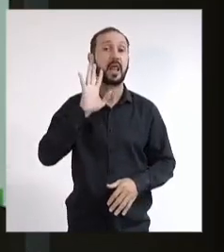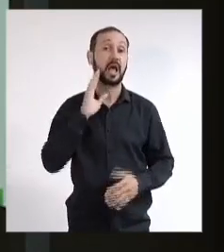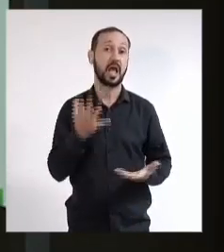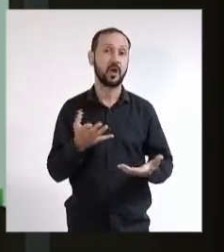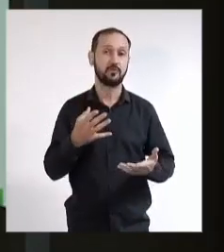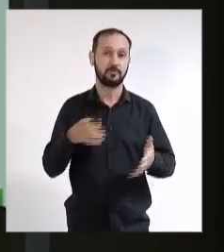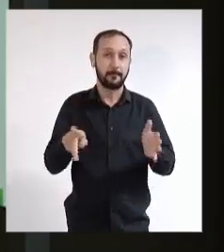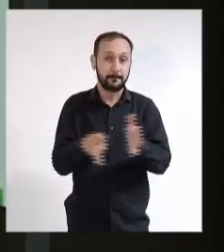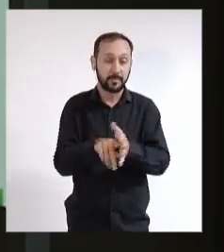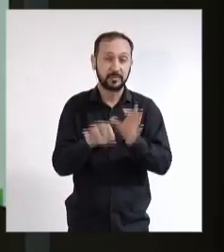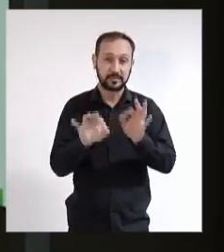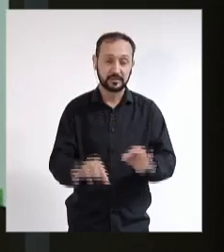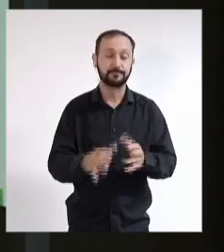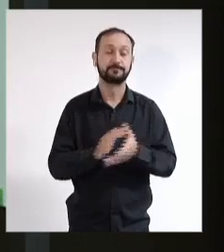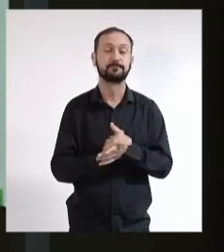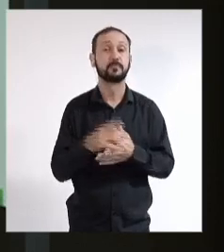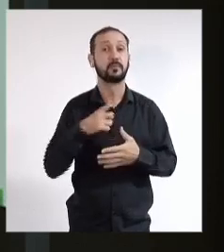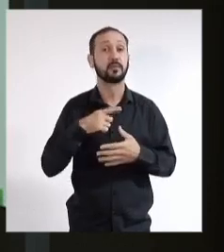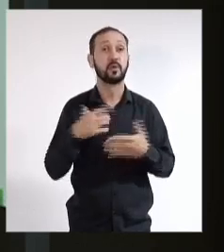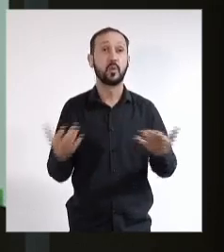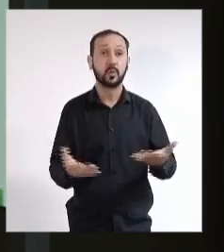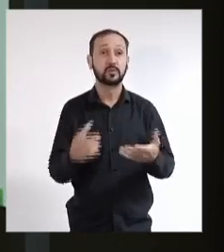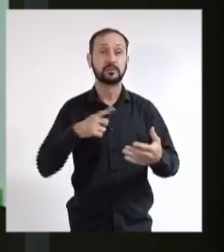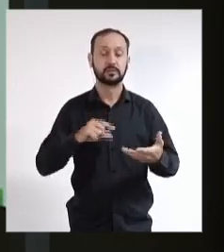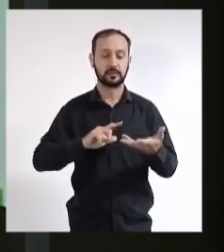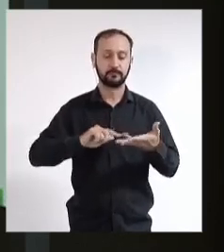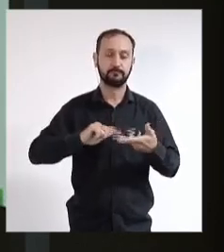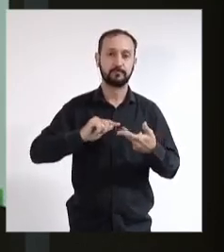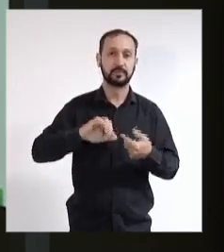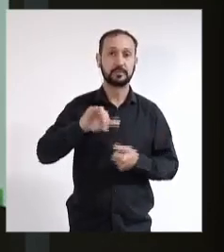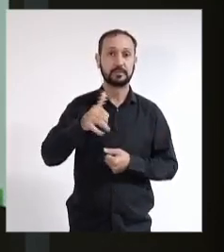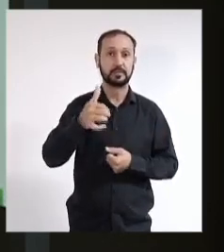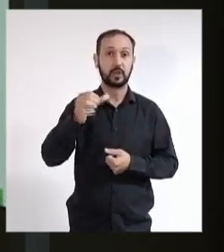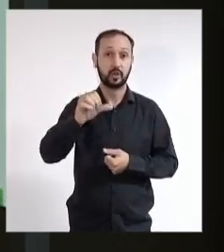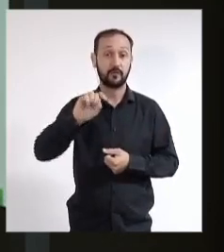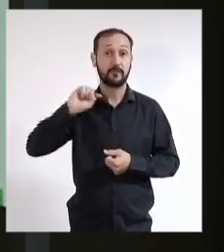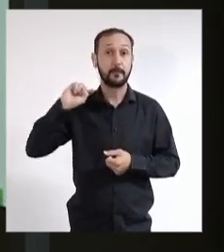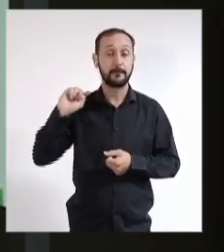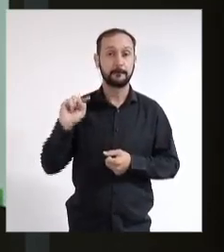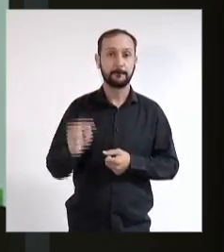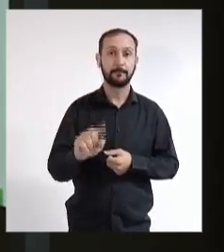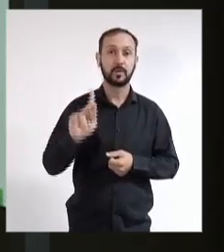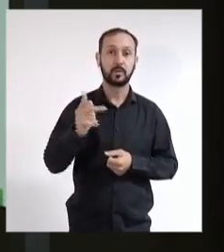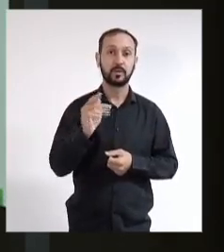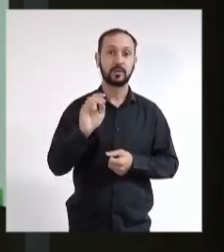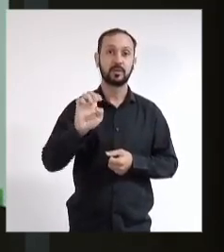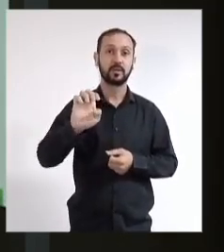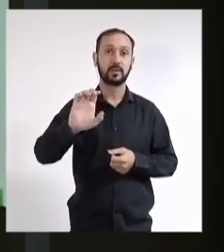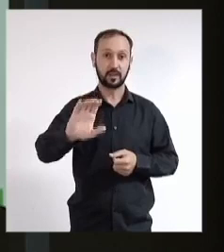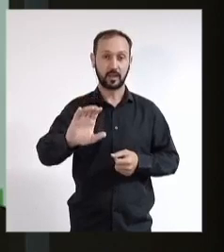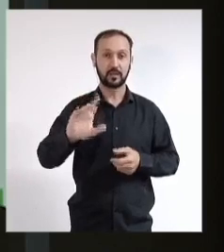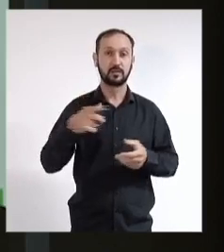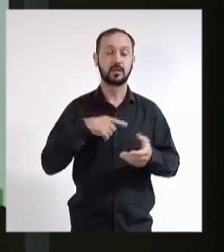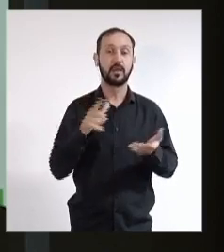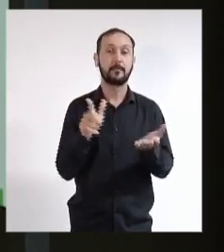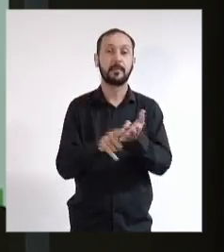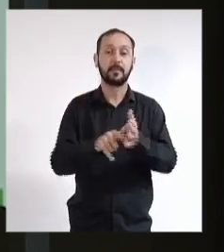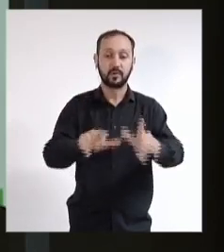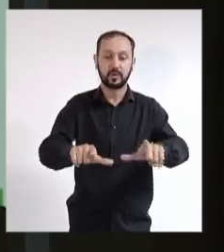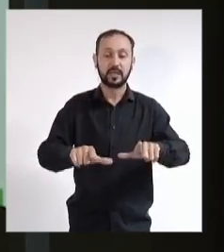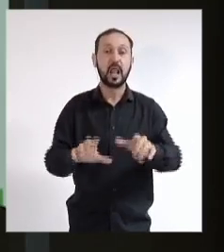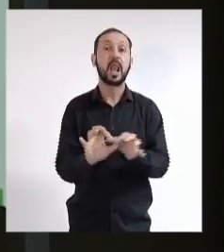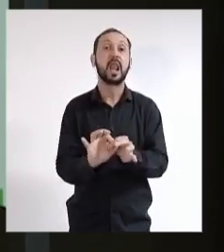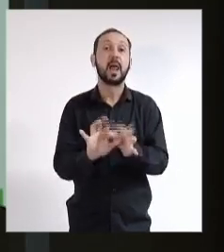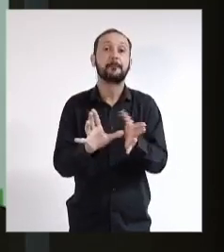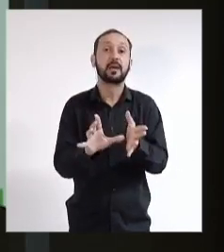é isso aqui é o que já tem hoje nós temos 19 mil hectares em título que a gente chama de certidão de habilitação